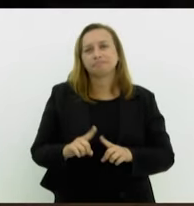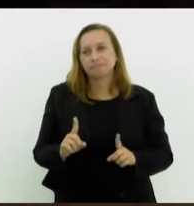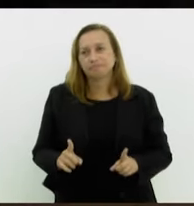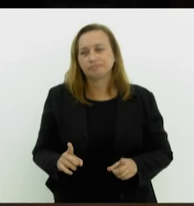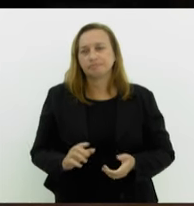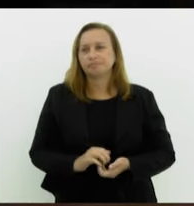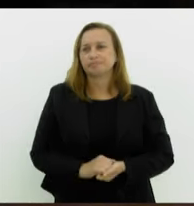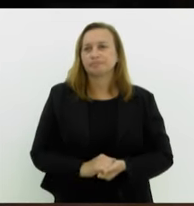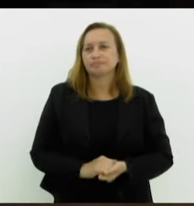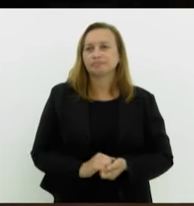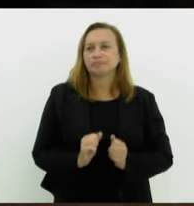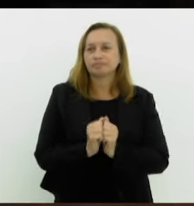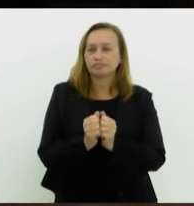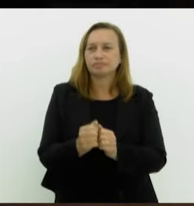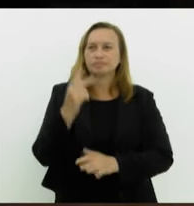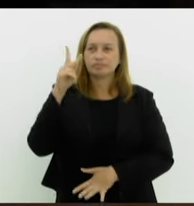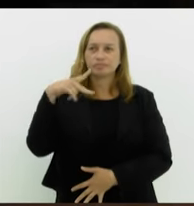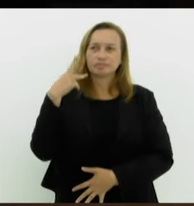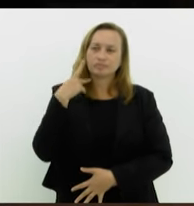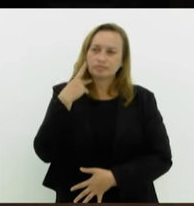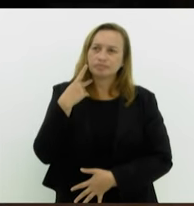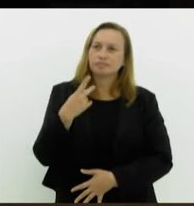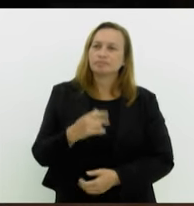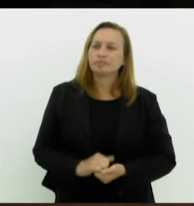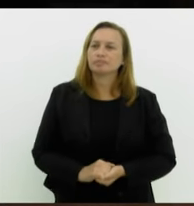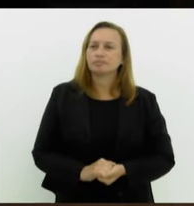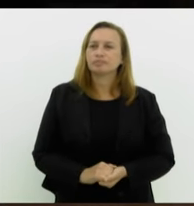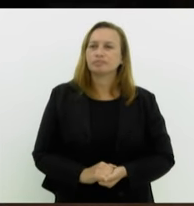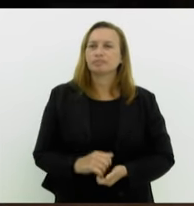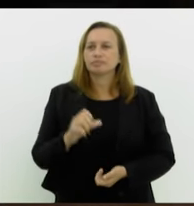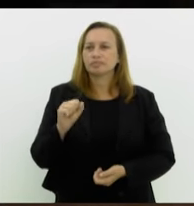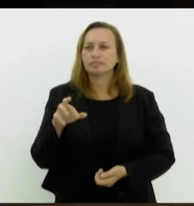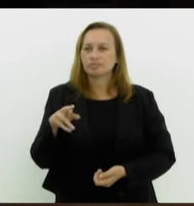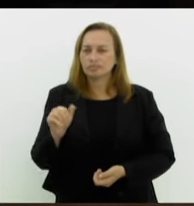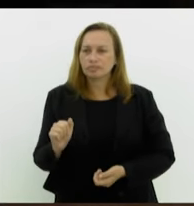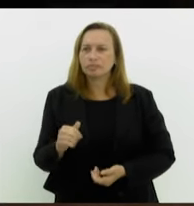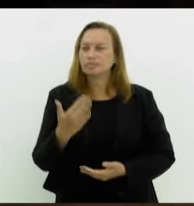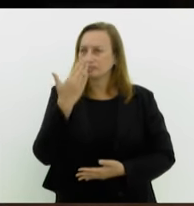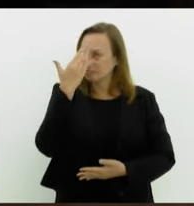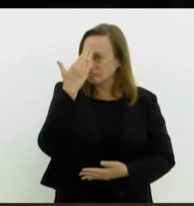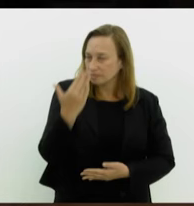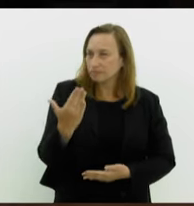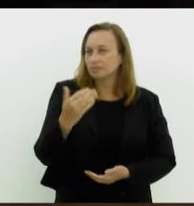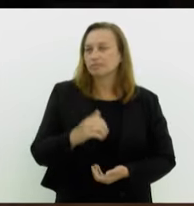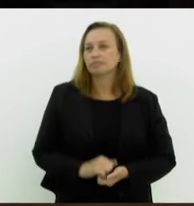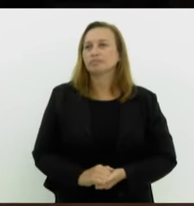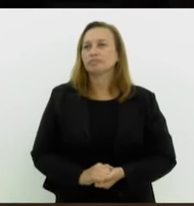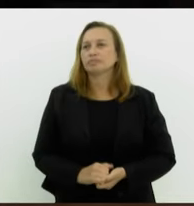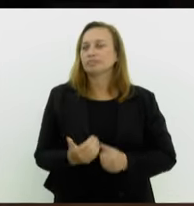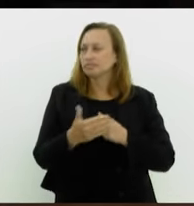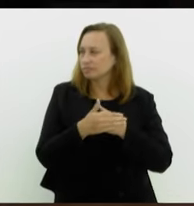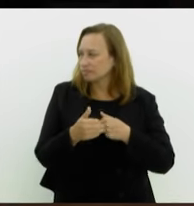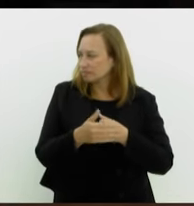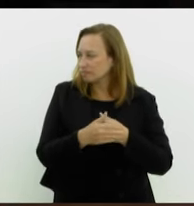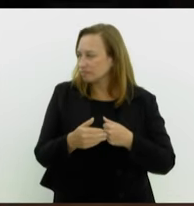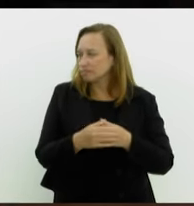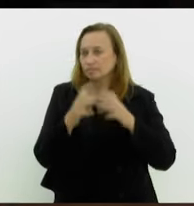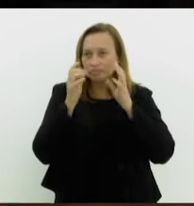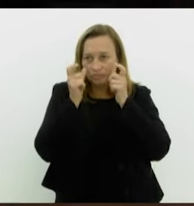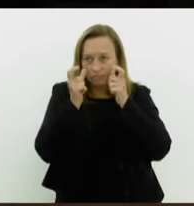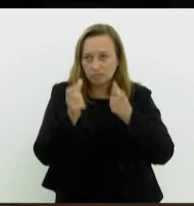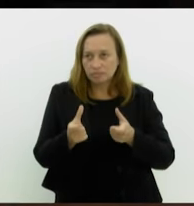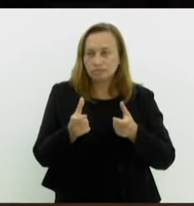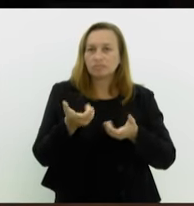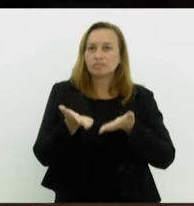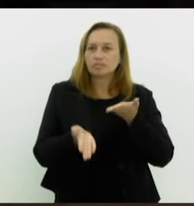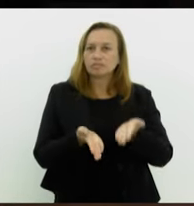aqui junto com a procuradoria Itinerante soria quero te agradecer muito eh pelo carinho pela atenção pelo